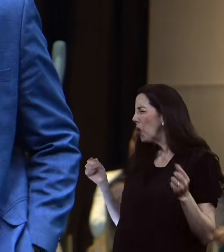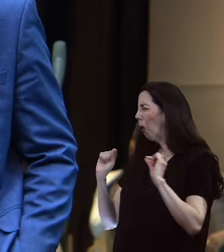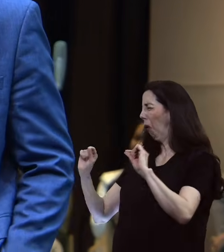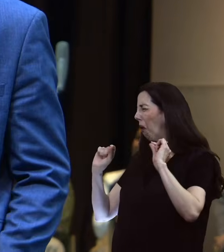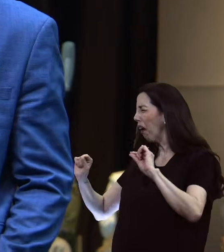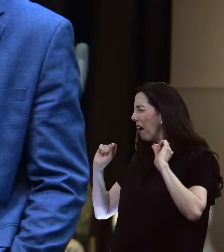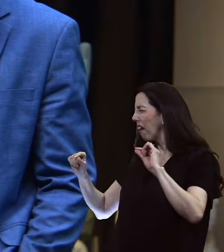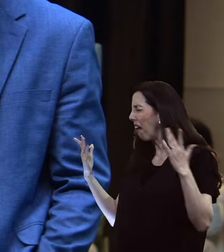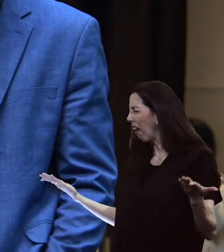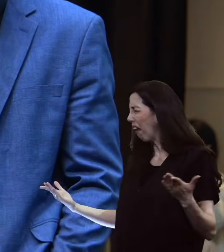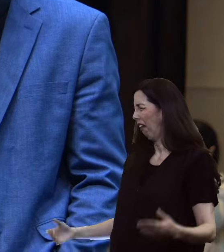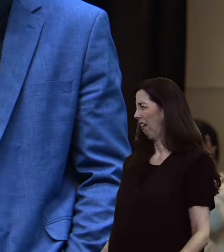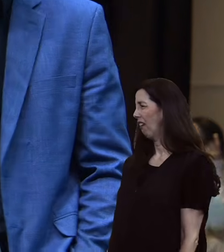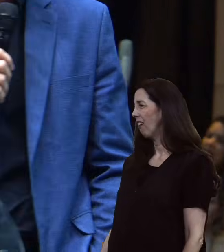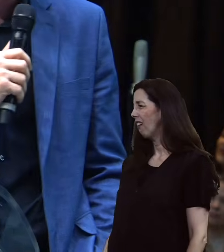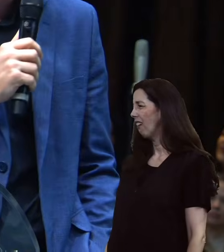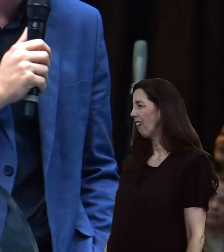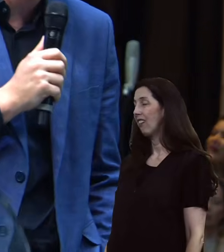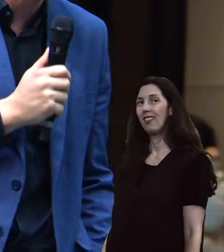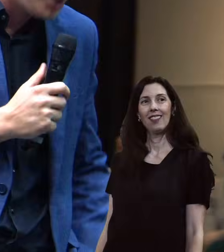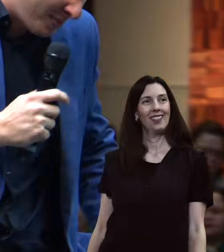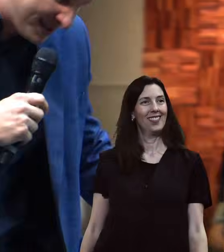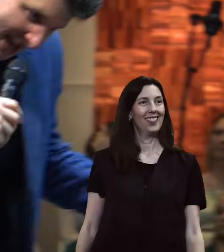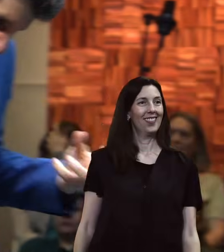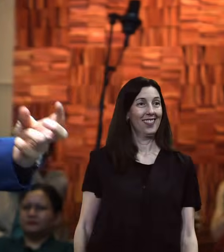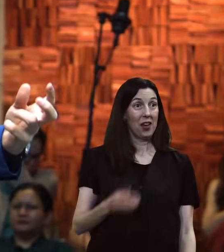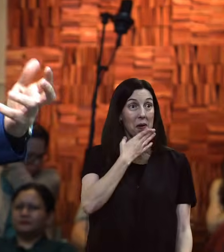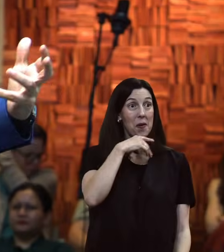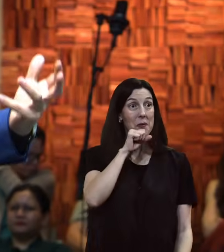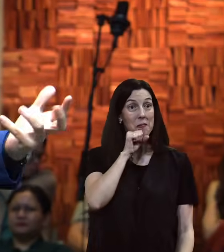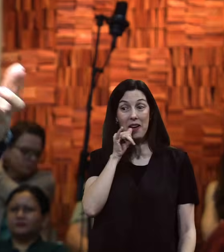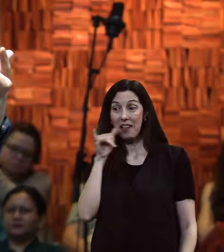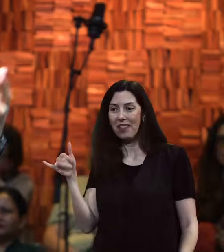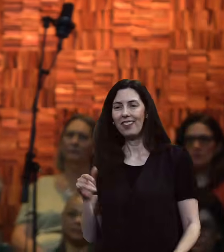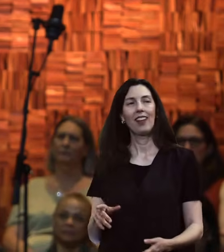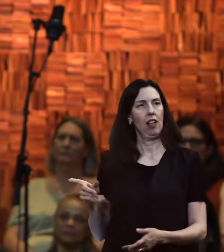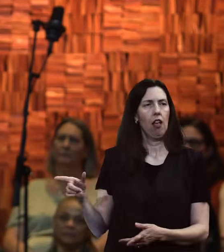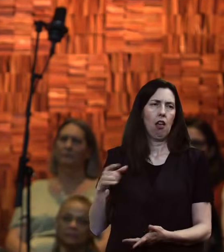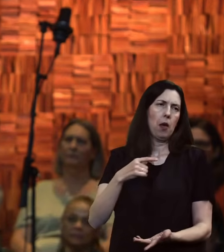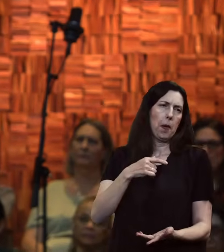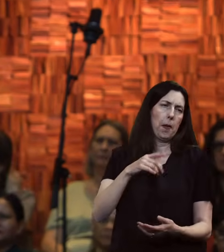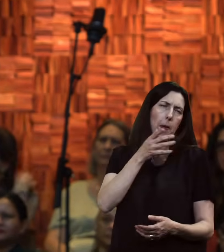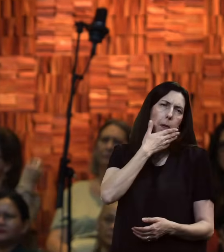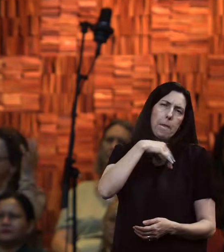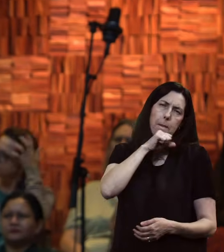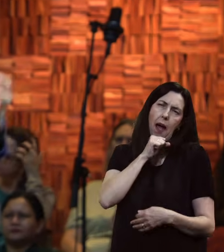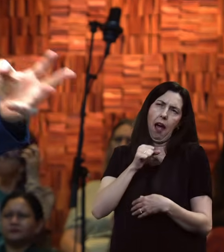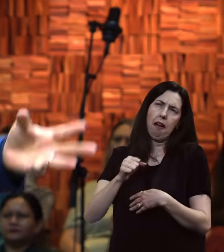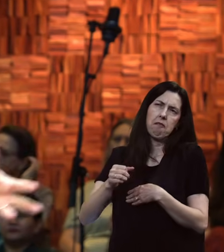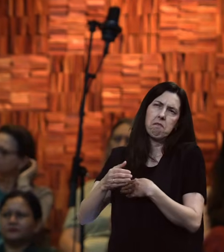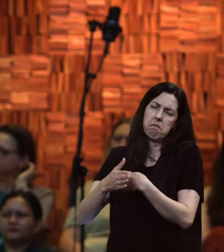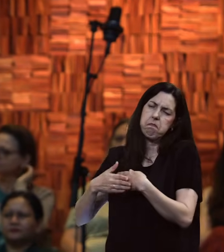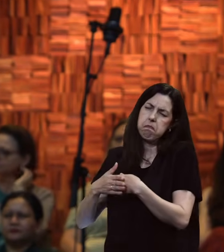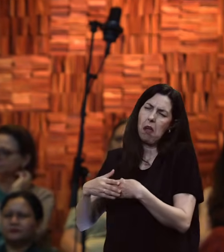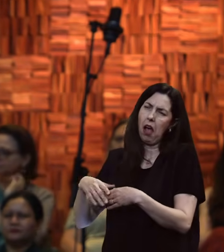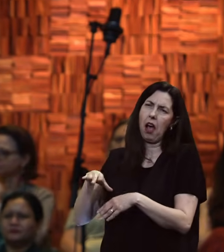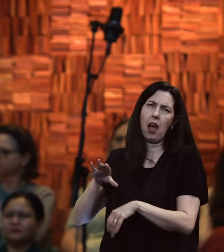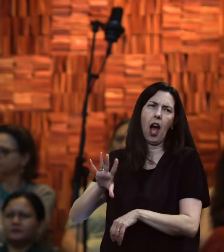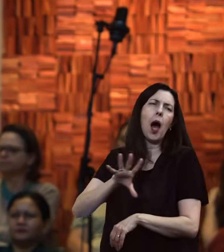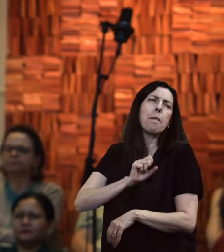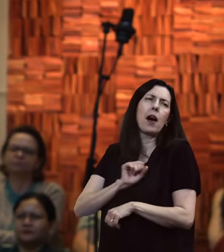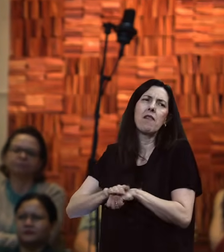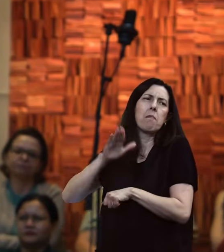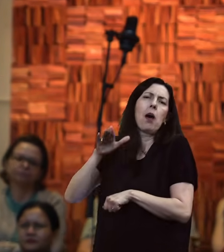teve? É interessante que o pai tinha uma certa predileção por José, o amava,